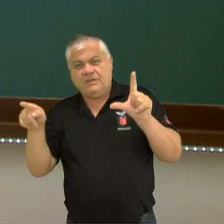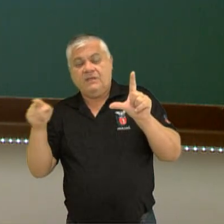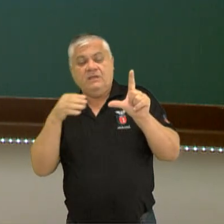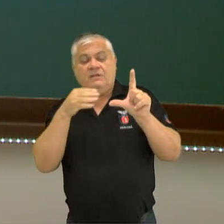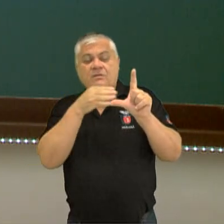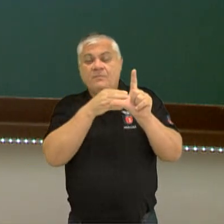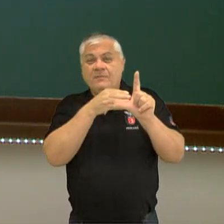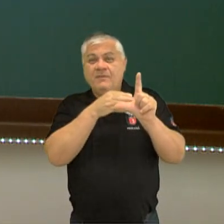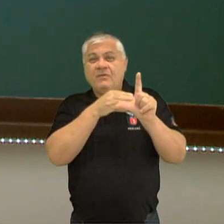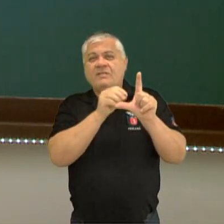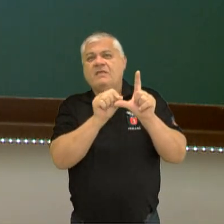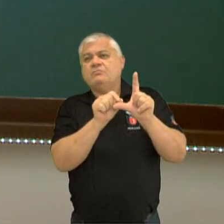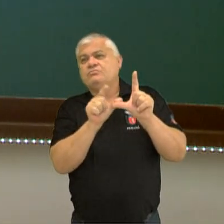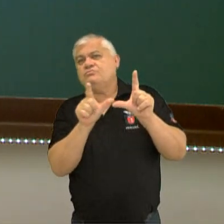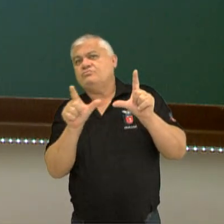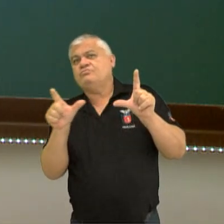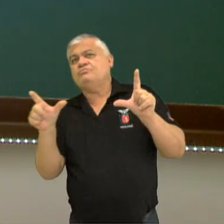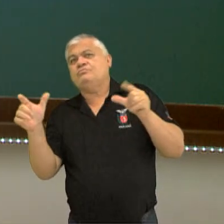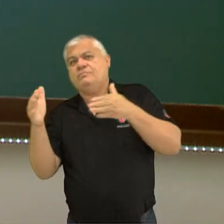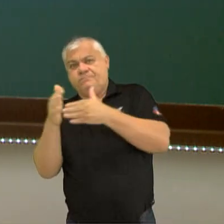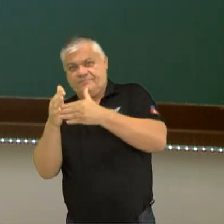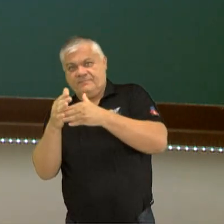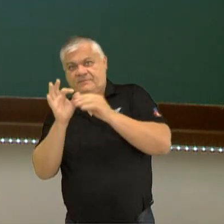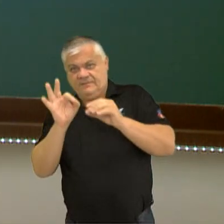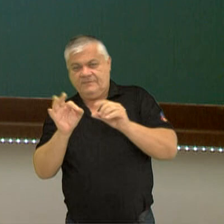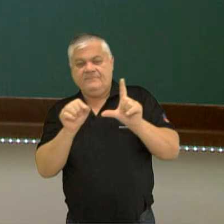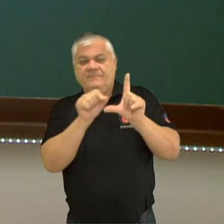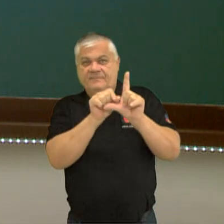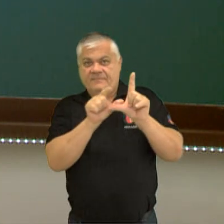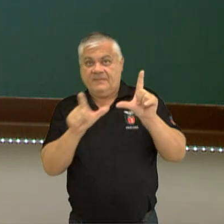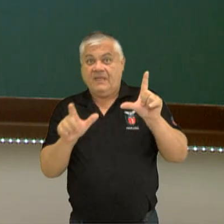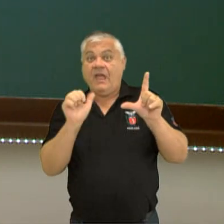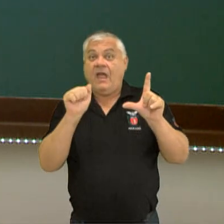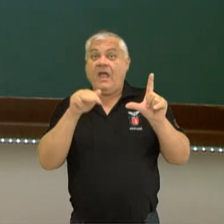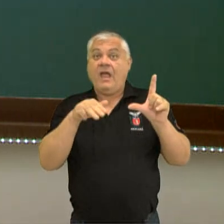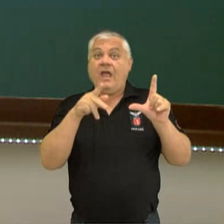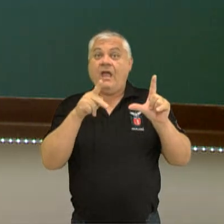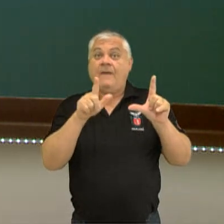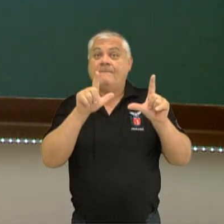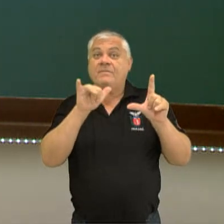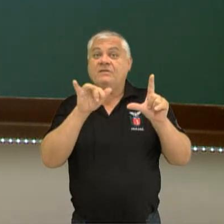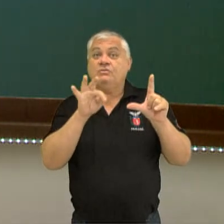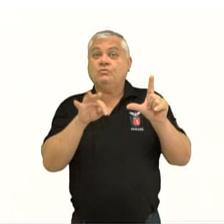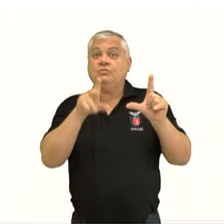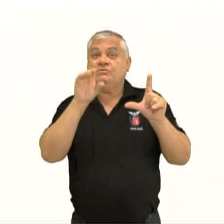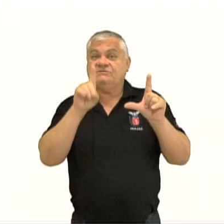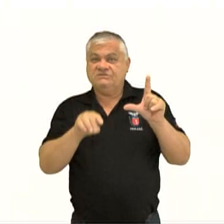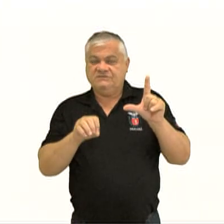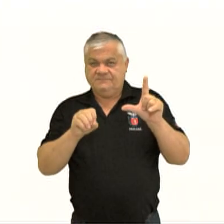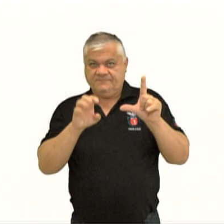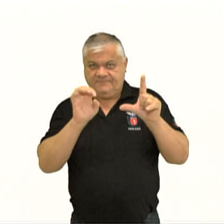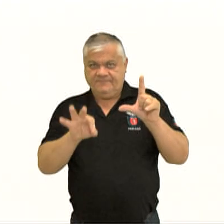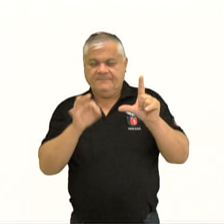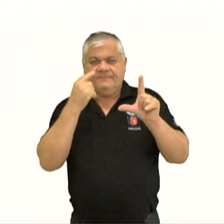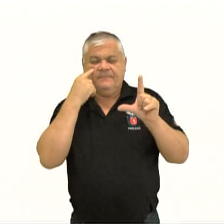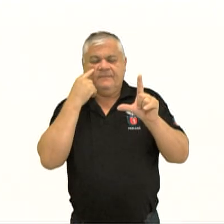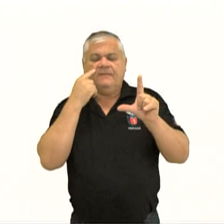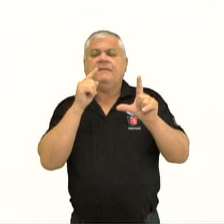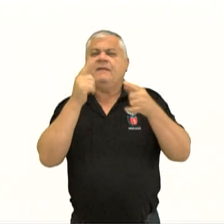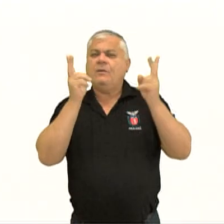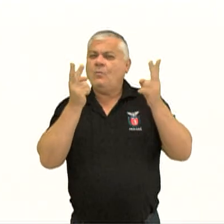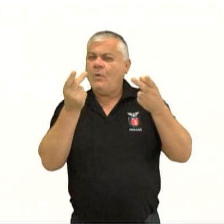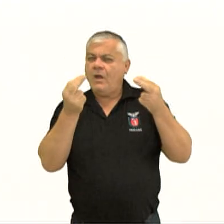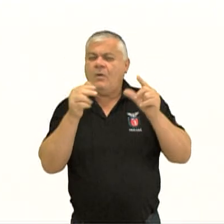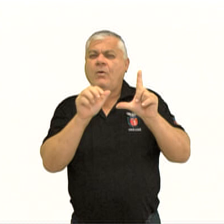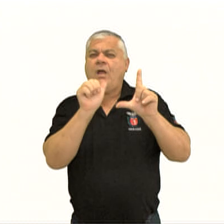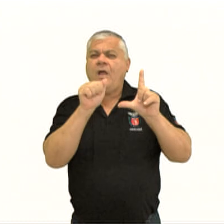do primeiro máximo até o segundo máximo. Isso é amplitude, ou do mínimo, do primeiro mínimo até outro mínimo, que é a mesma.